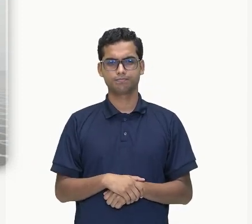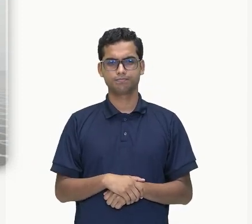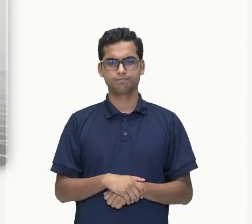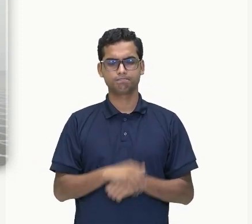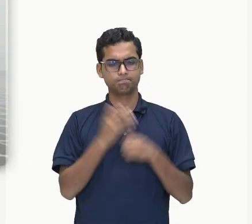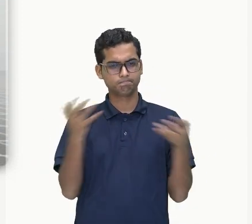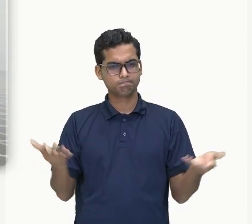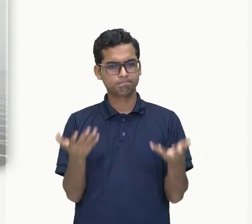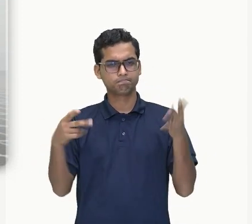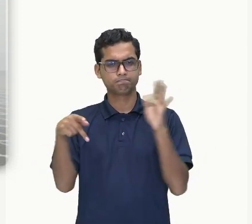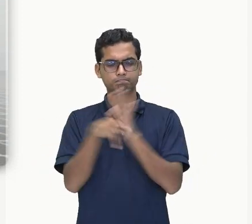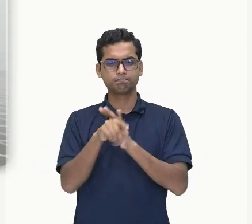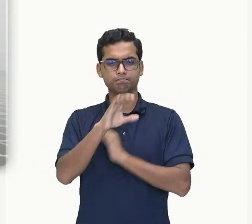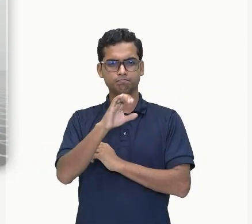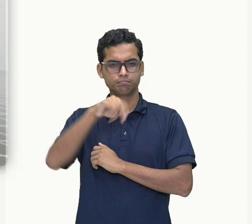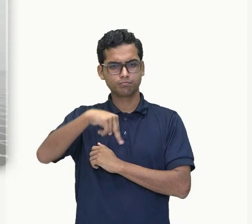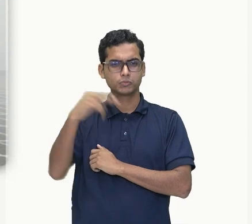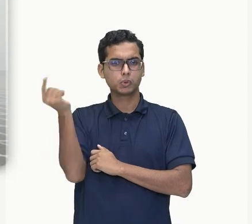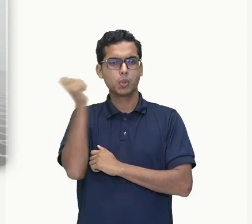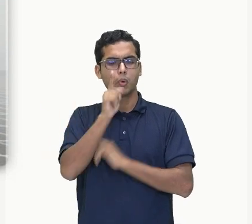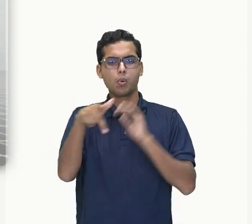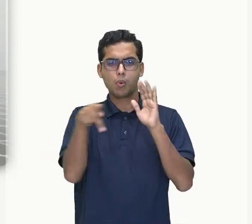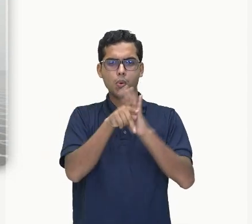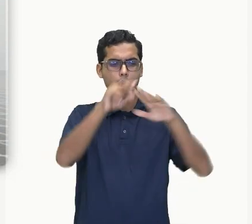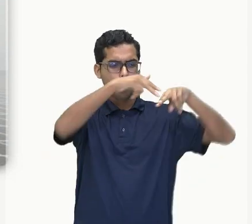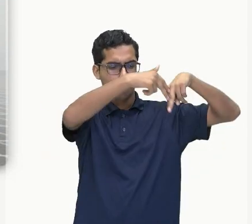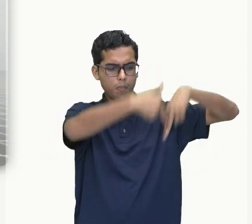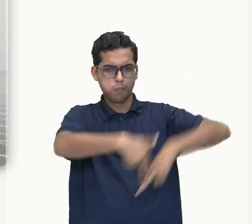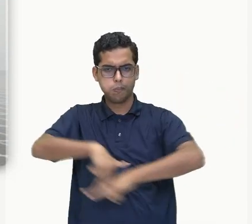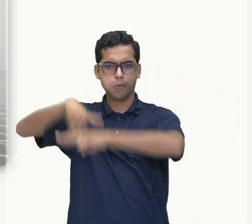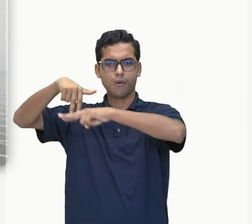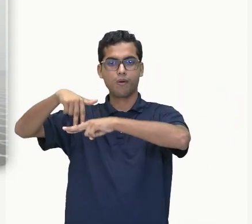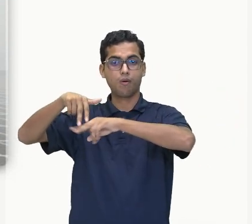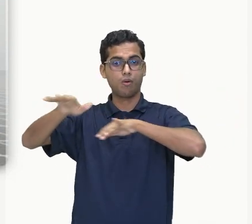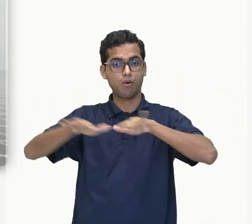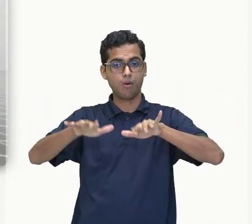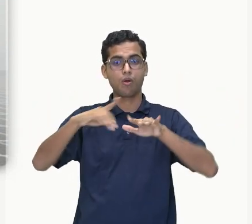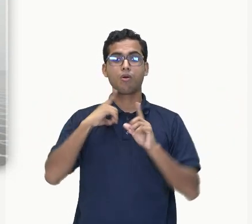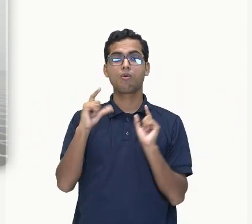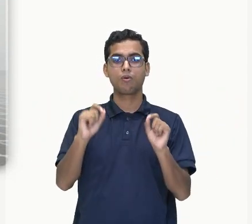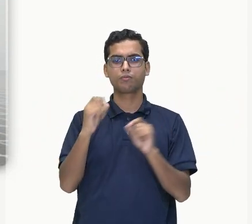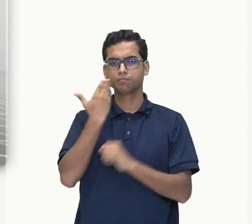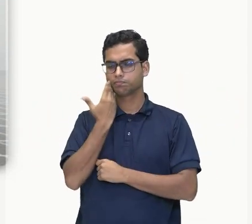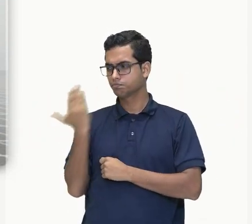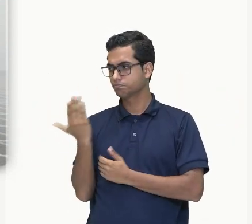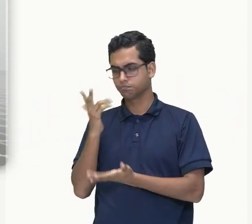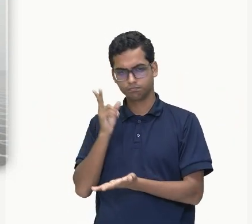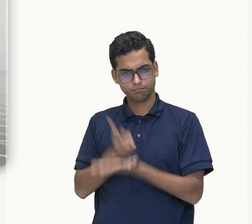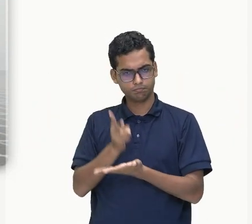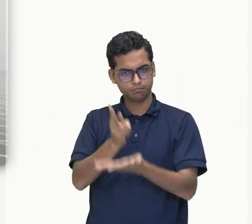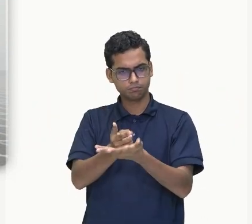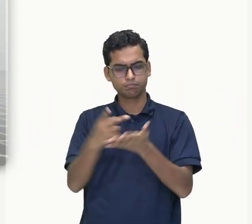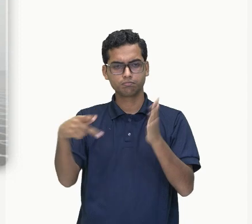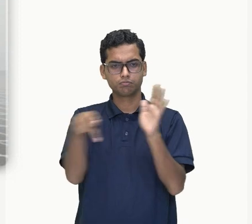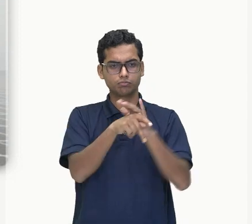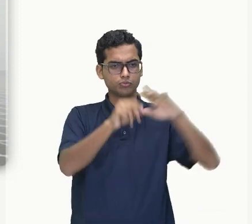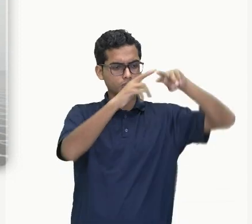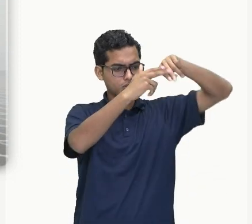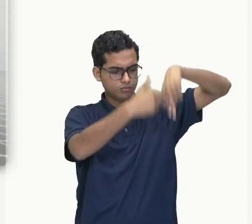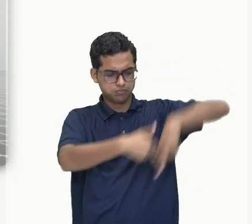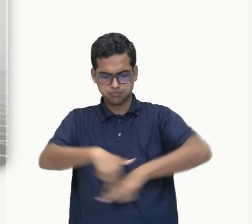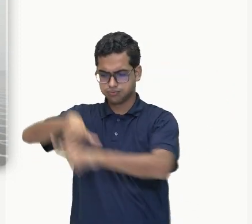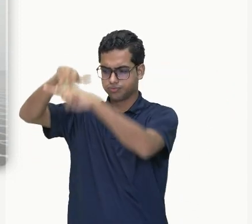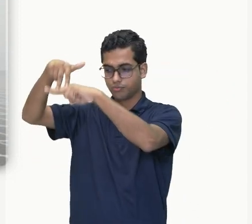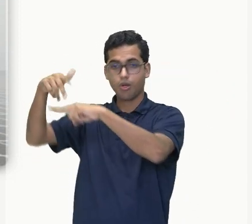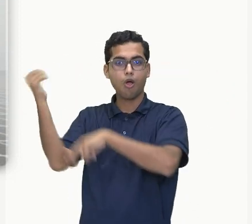essa rampa, esse movimento aqui, né, vai fazer com que ele prossiga ali no seu